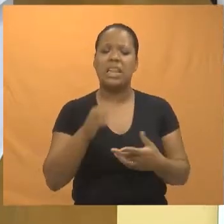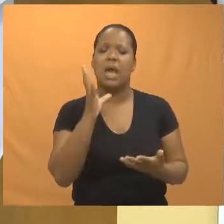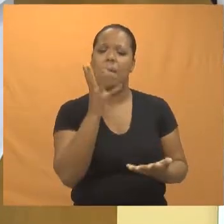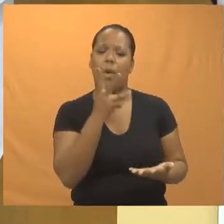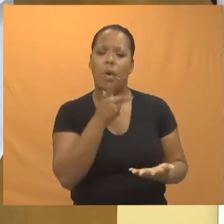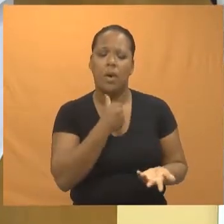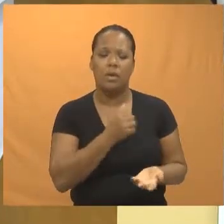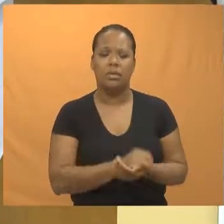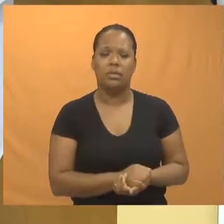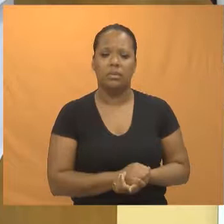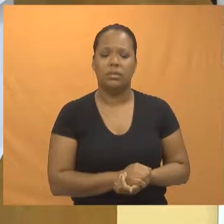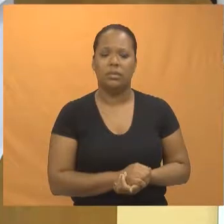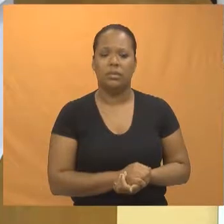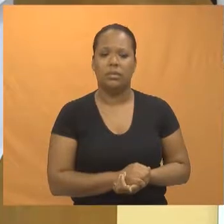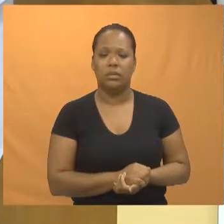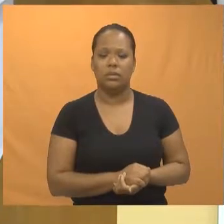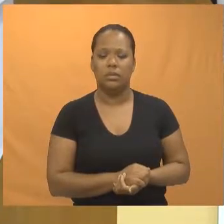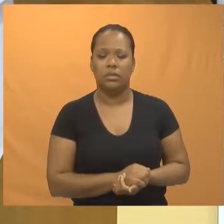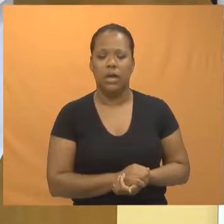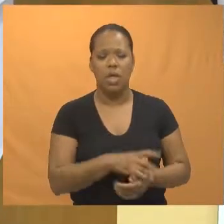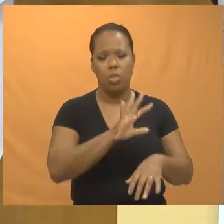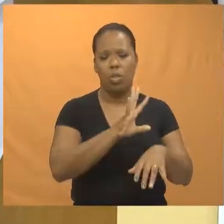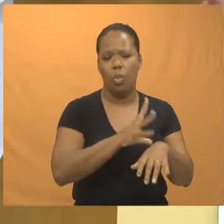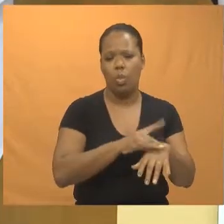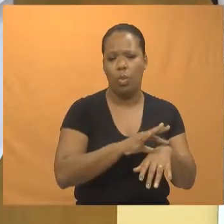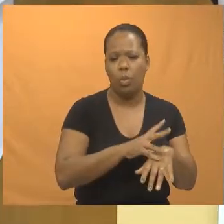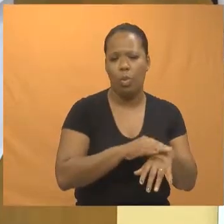posta disseminação de pragas, doenças